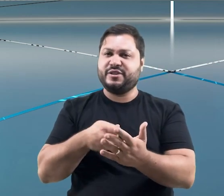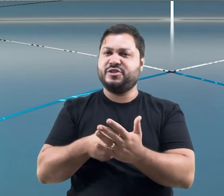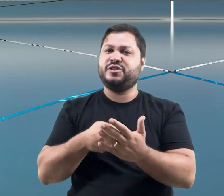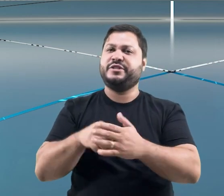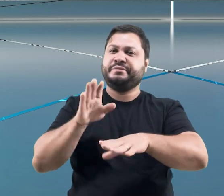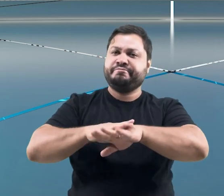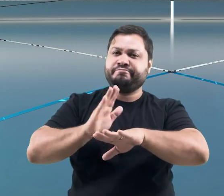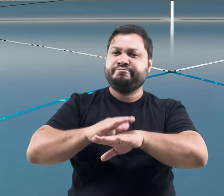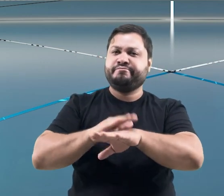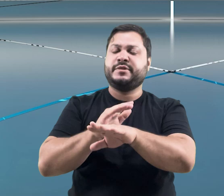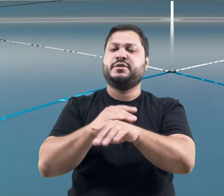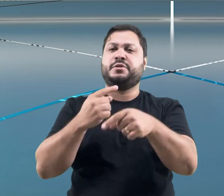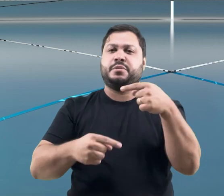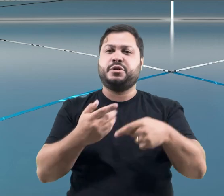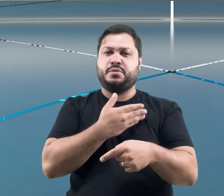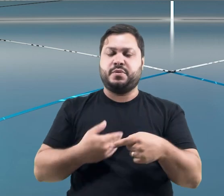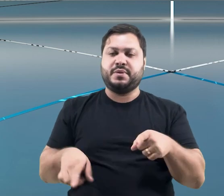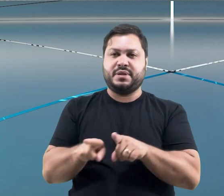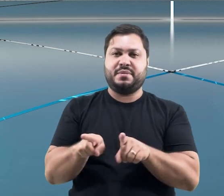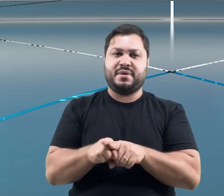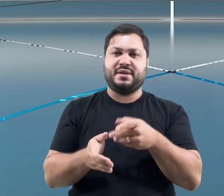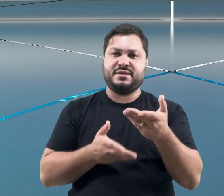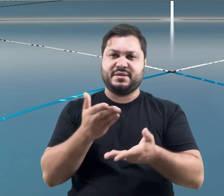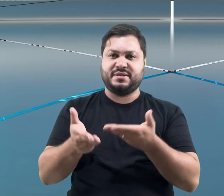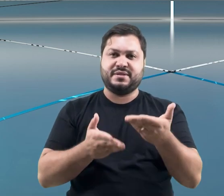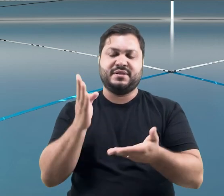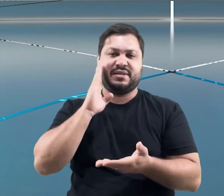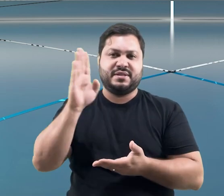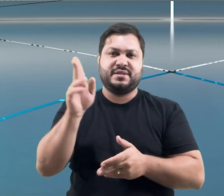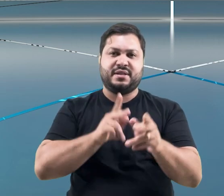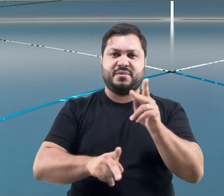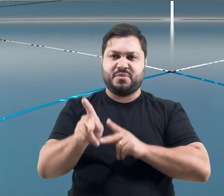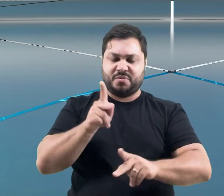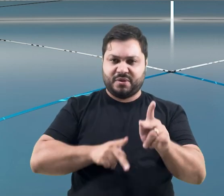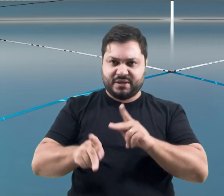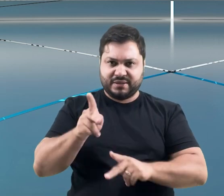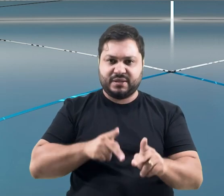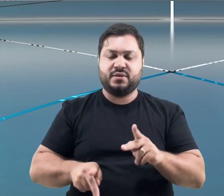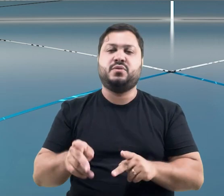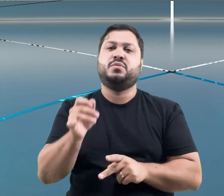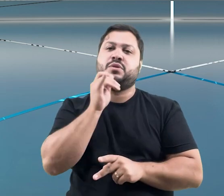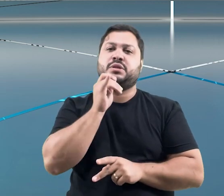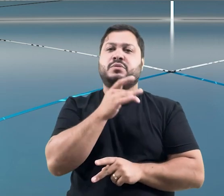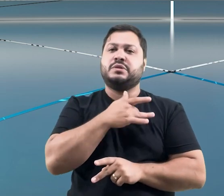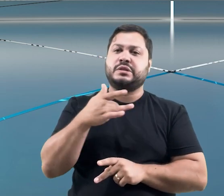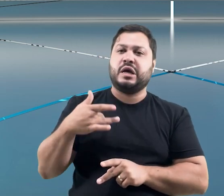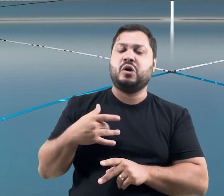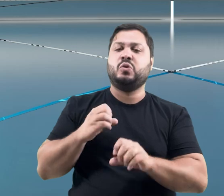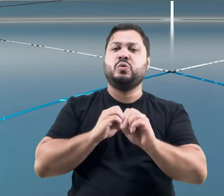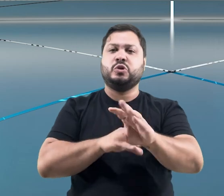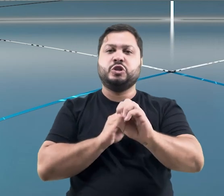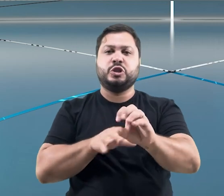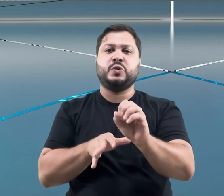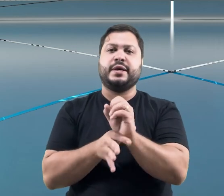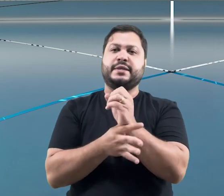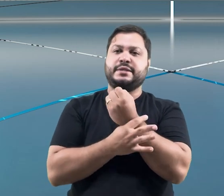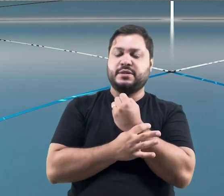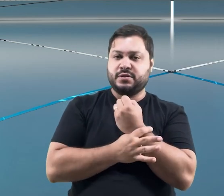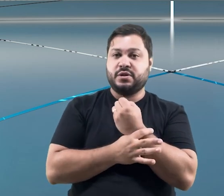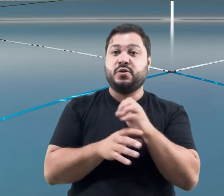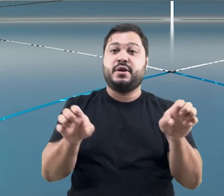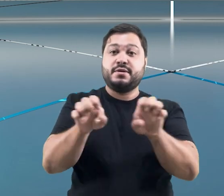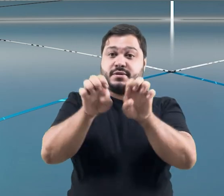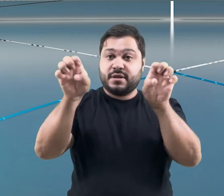de garantir a execução das políticas públicas e a prestação de serviços essenciais à população, como saúde,